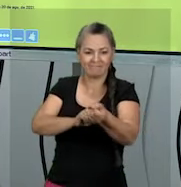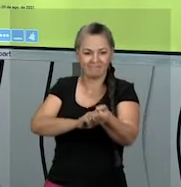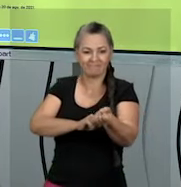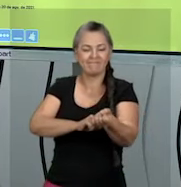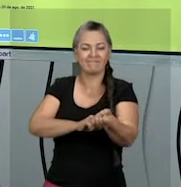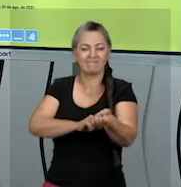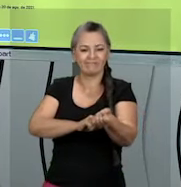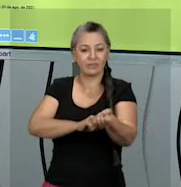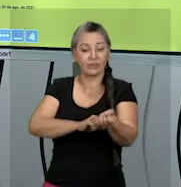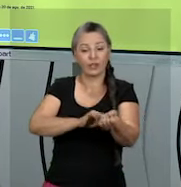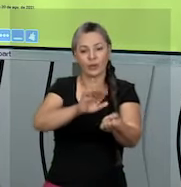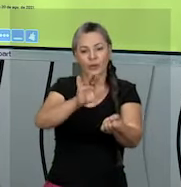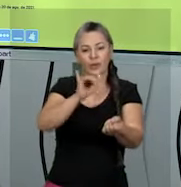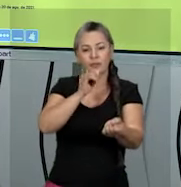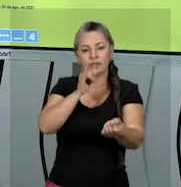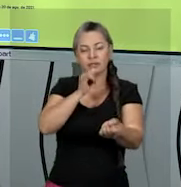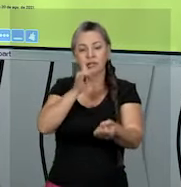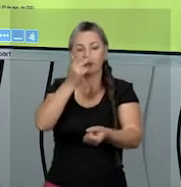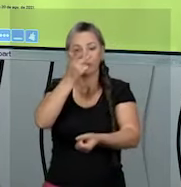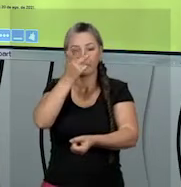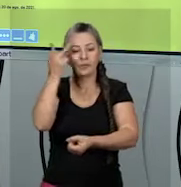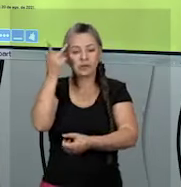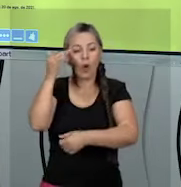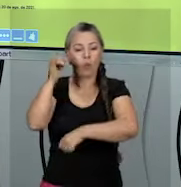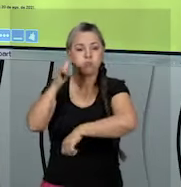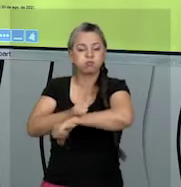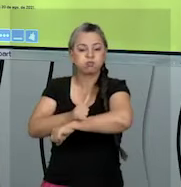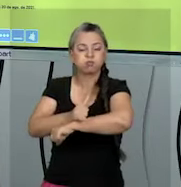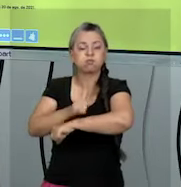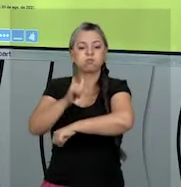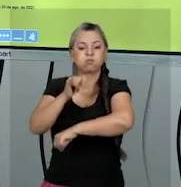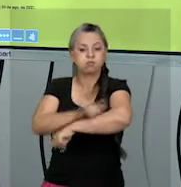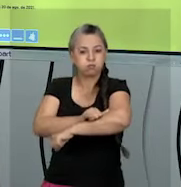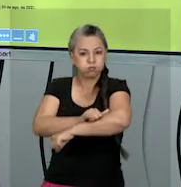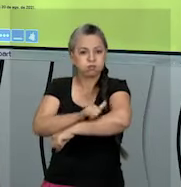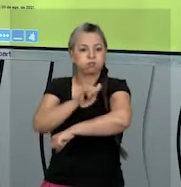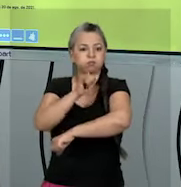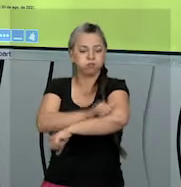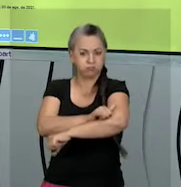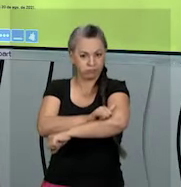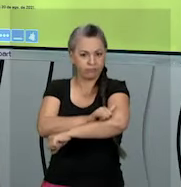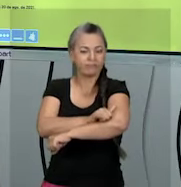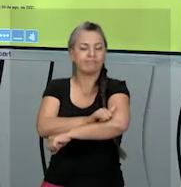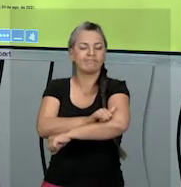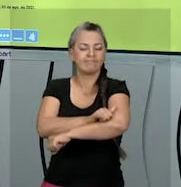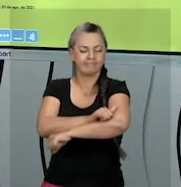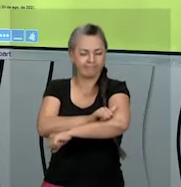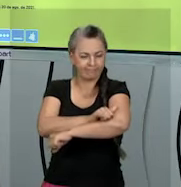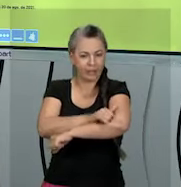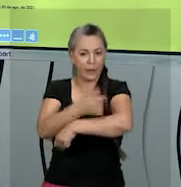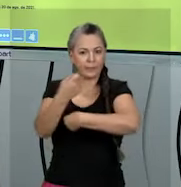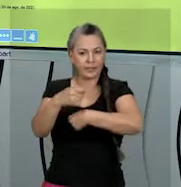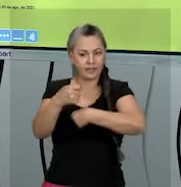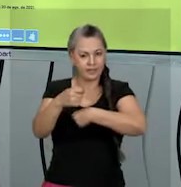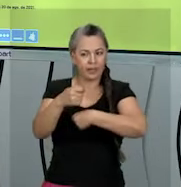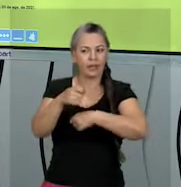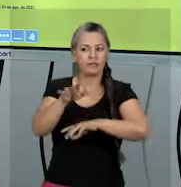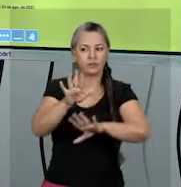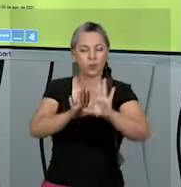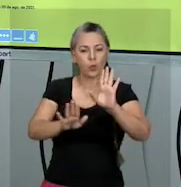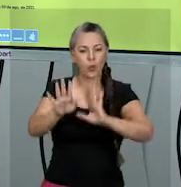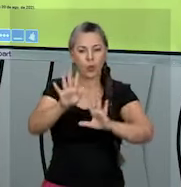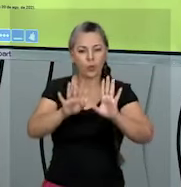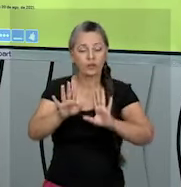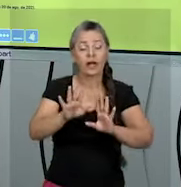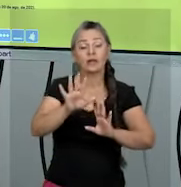algum fator de obesidade, também serve o alerta. E também alguns hábitos, como fumo, uso de